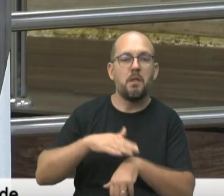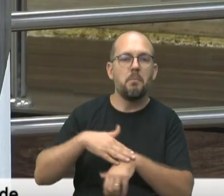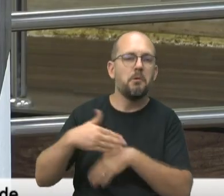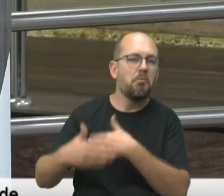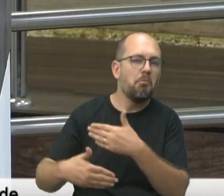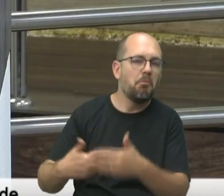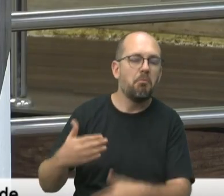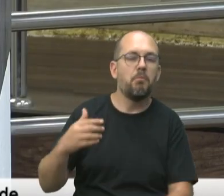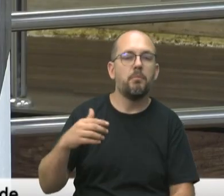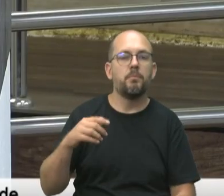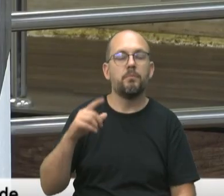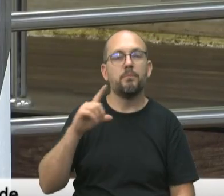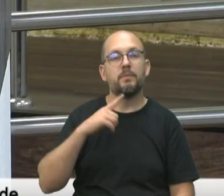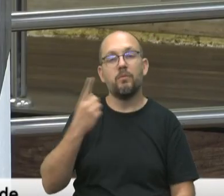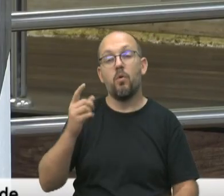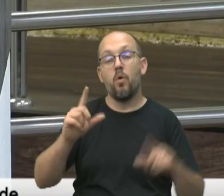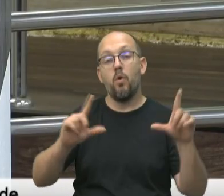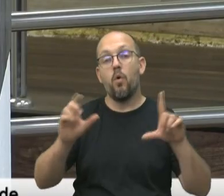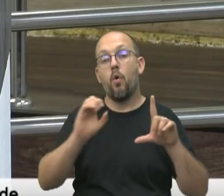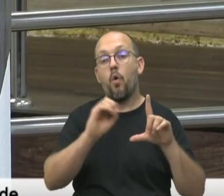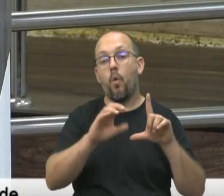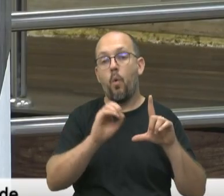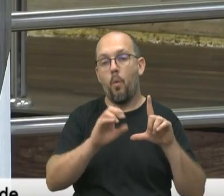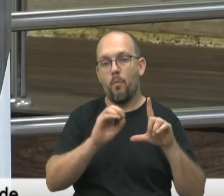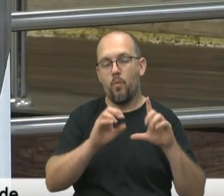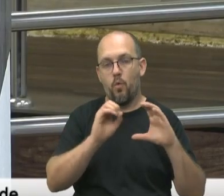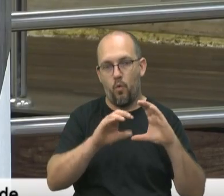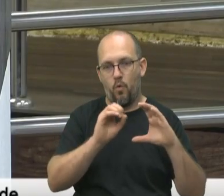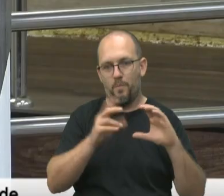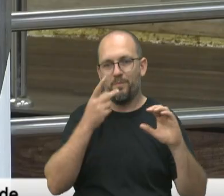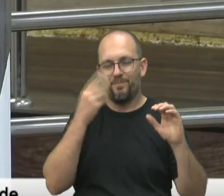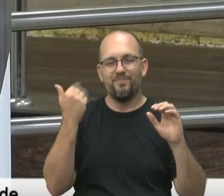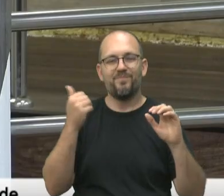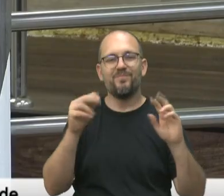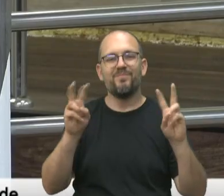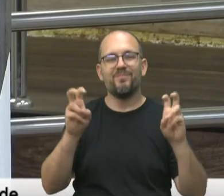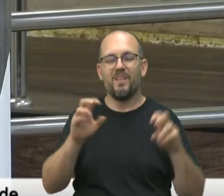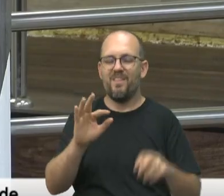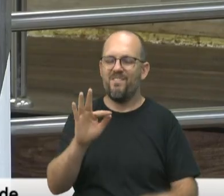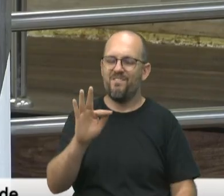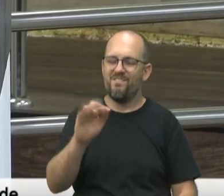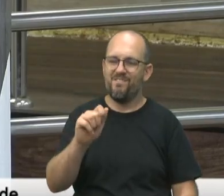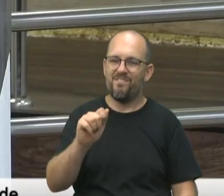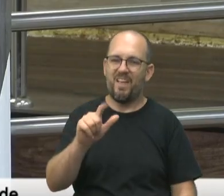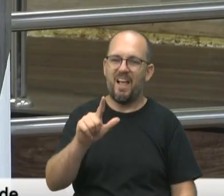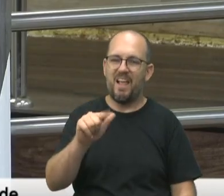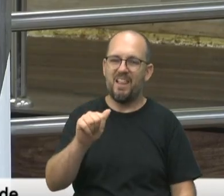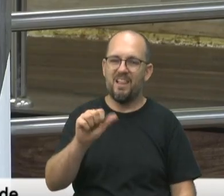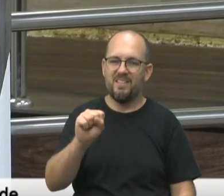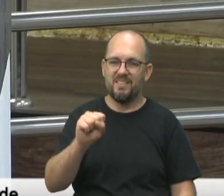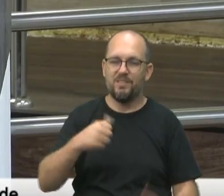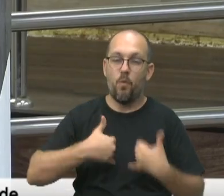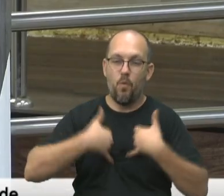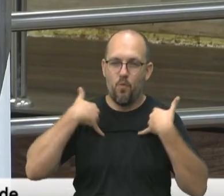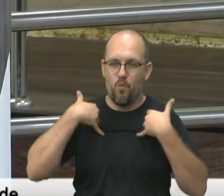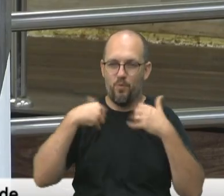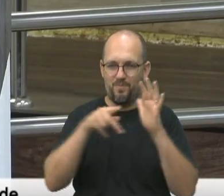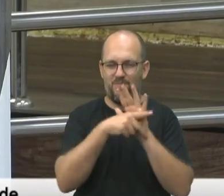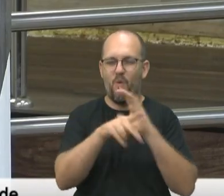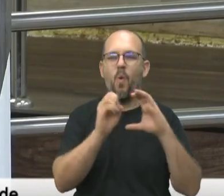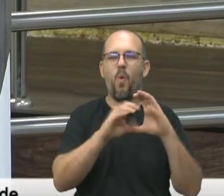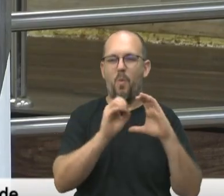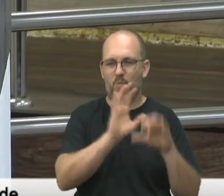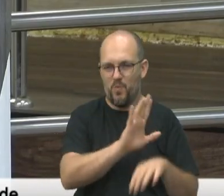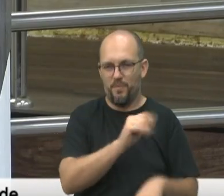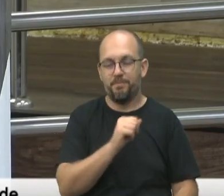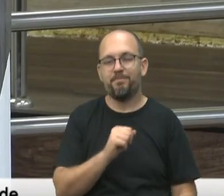um programa na Rede Globo chamado Falas de Orgulho. Não sei se vocês vão lembrar. E aí lá falava